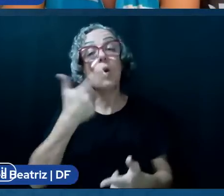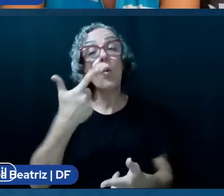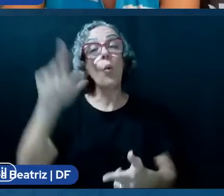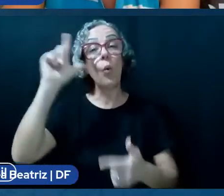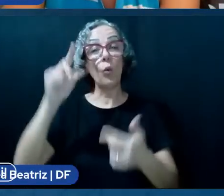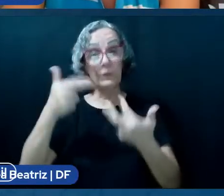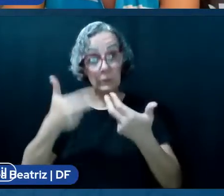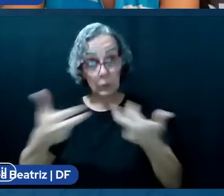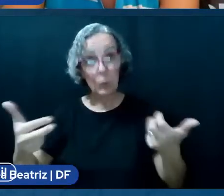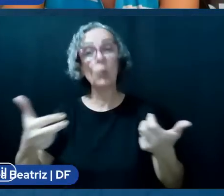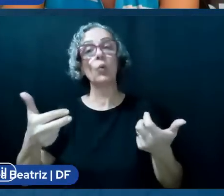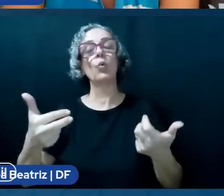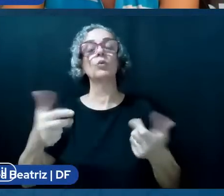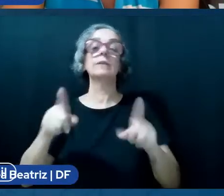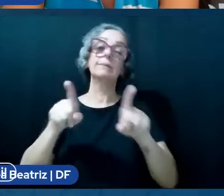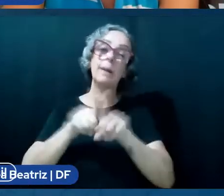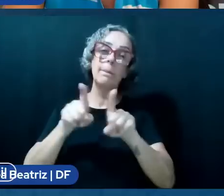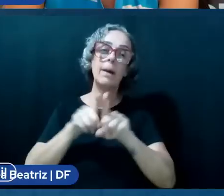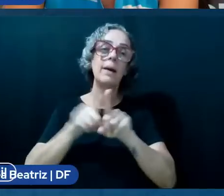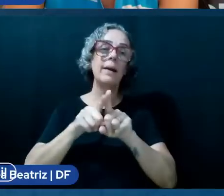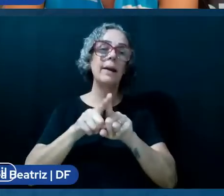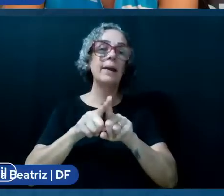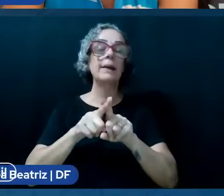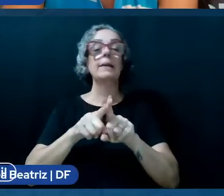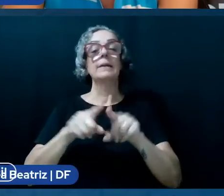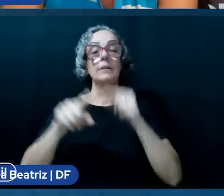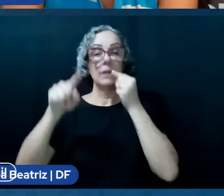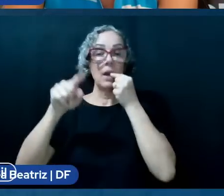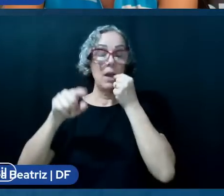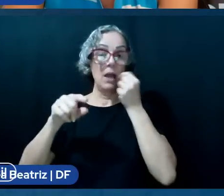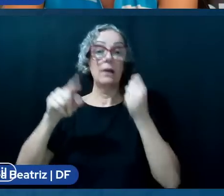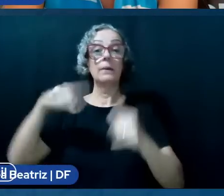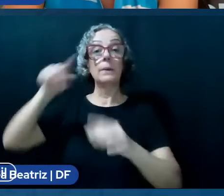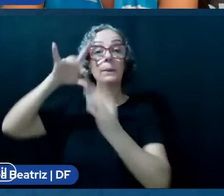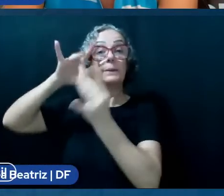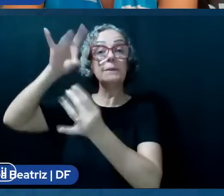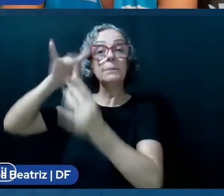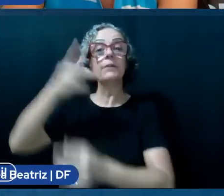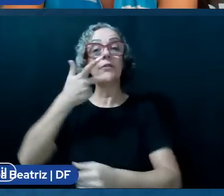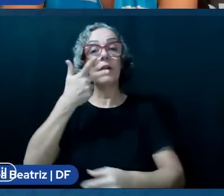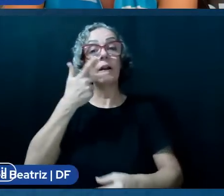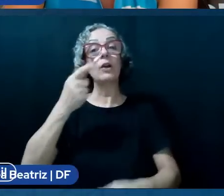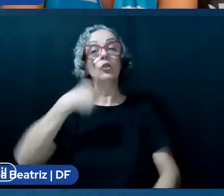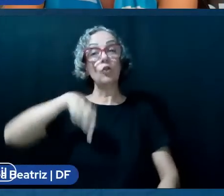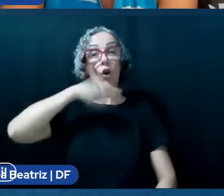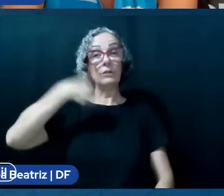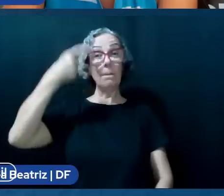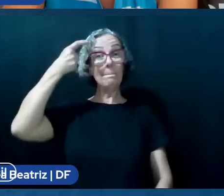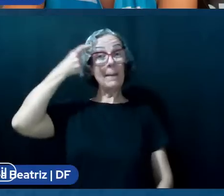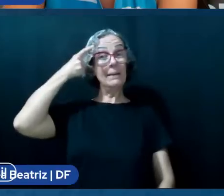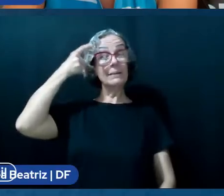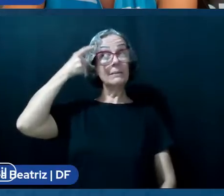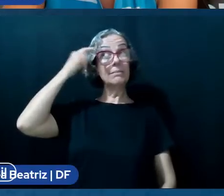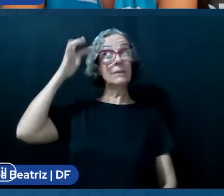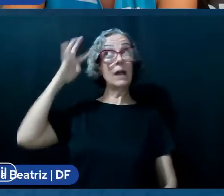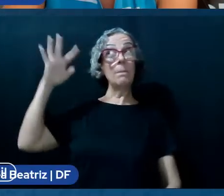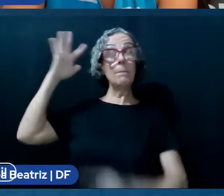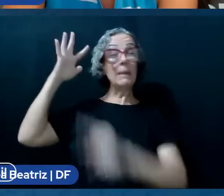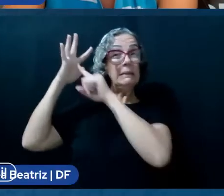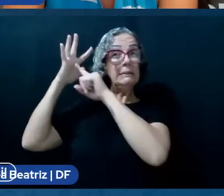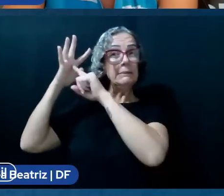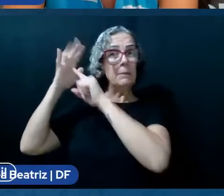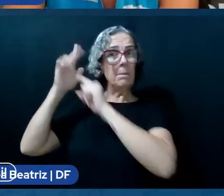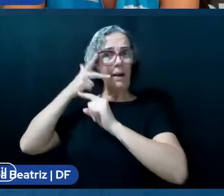nosso pensamento está muito exaltado, ligado a uma determinada situação, nós tendemos